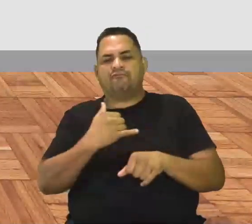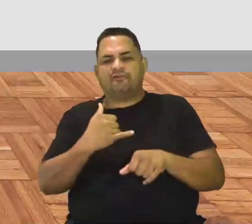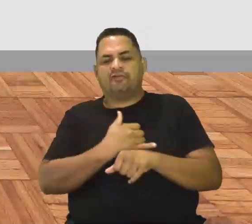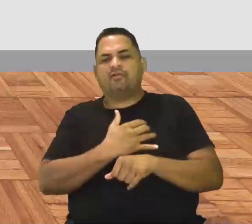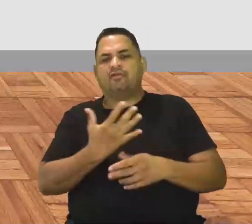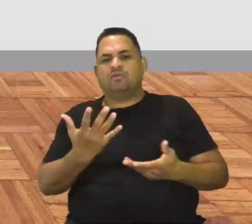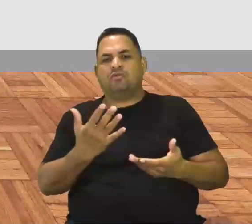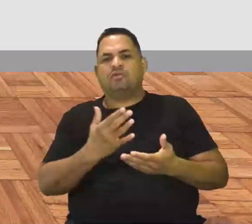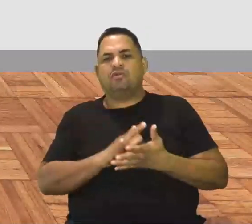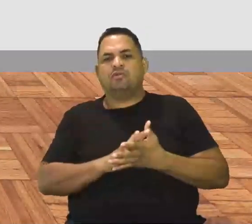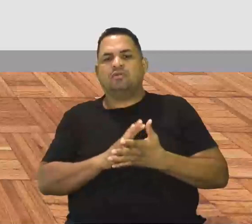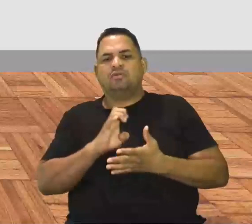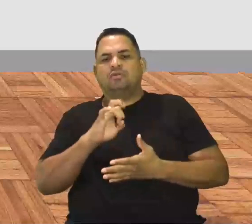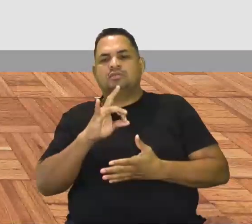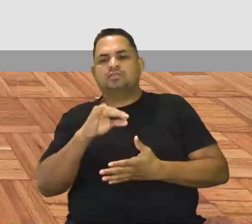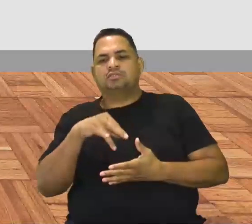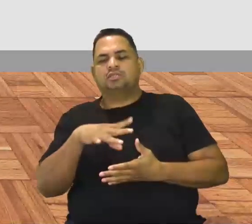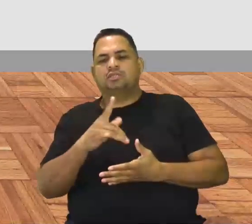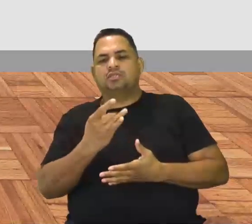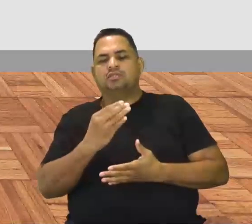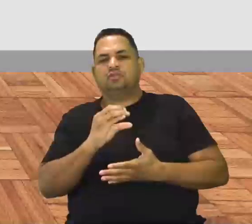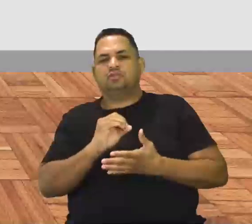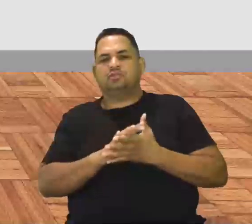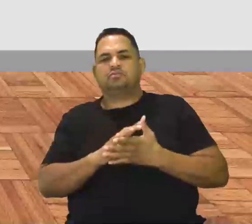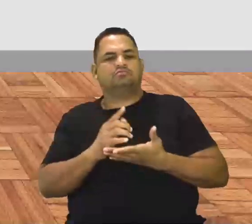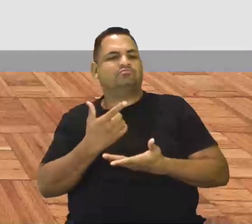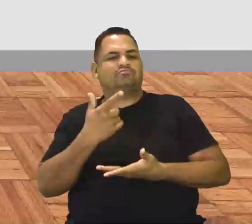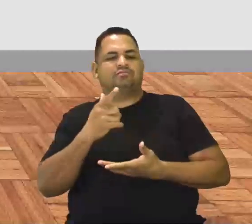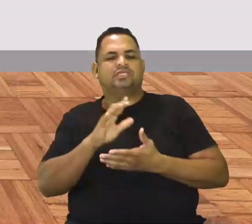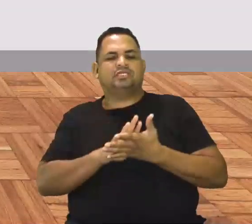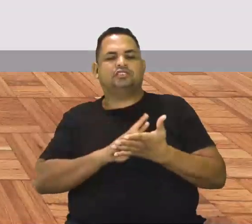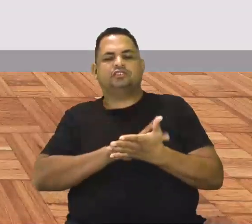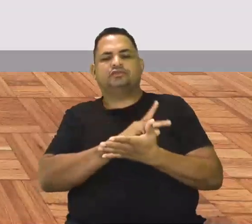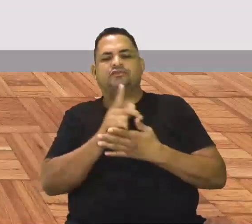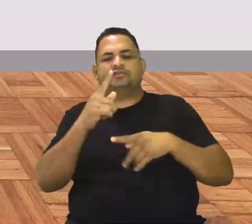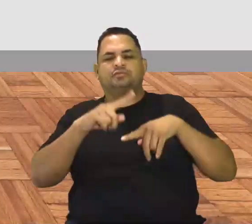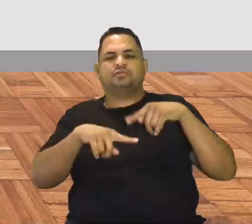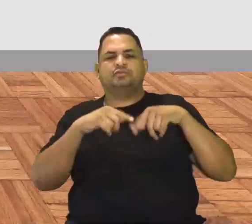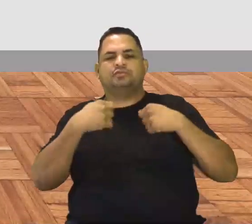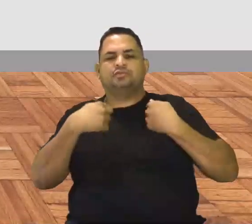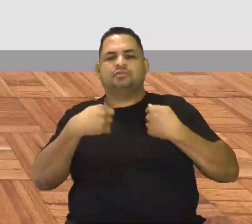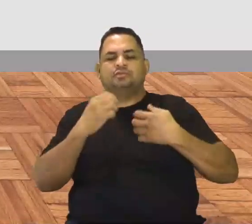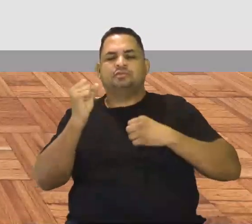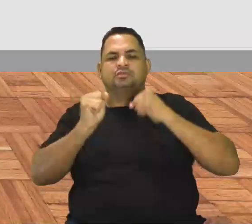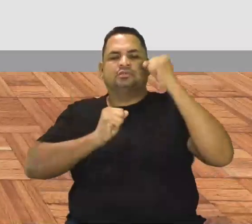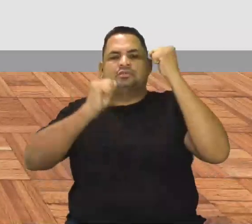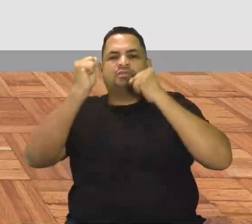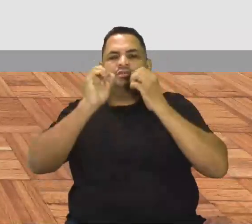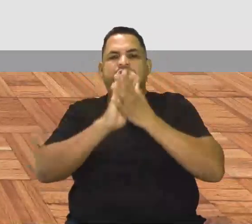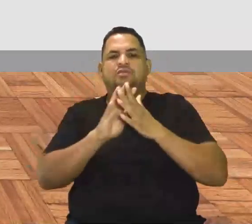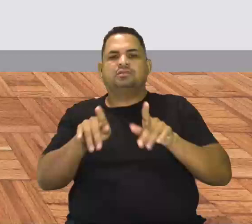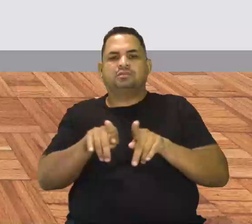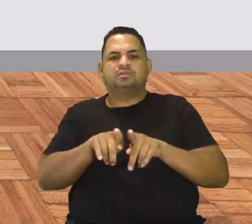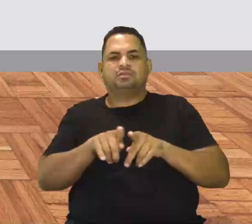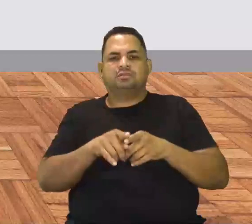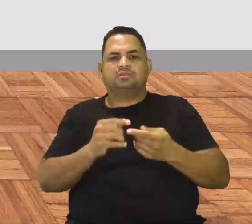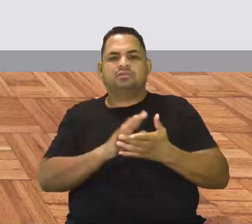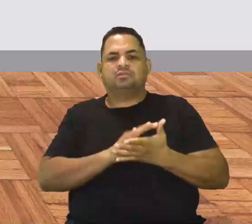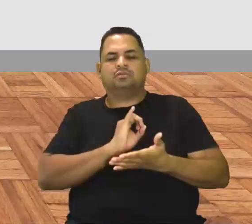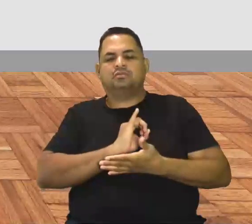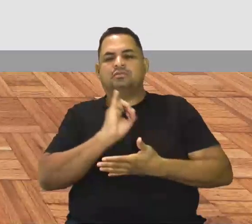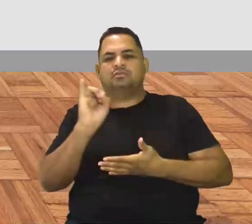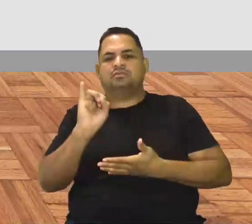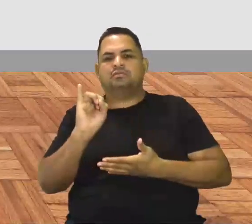tem o estânio, não tem vários produtos necessários para essa indústria. Aí ele também precisa